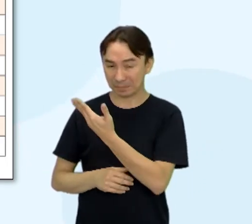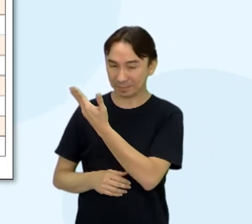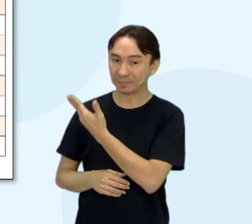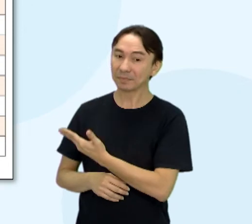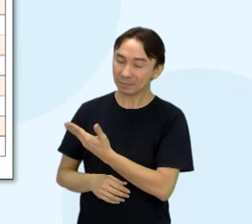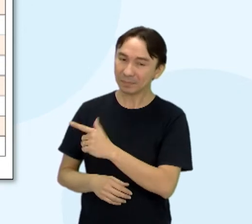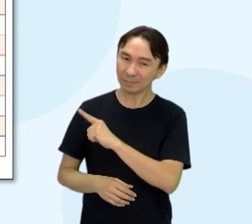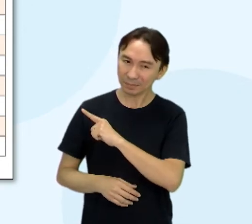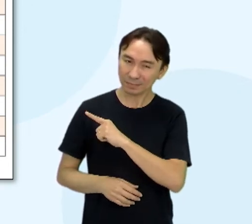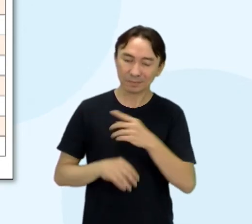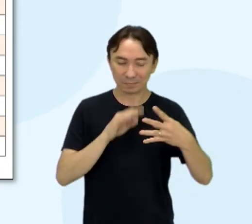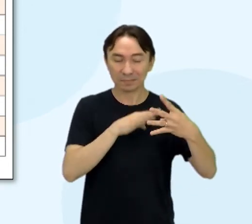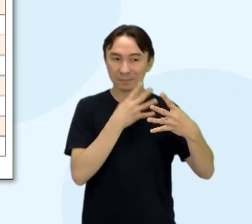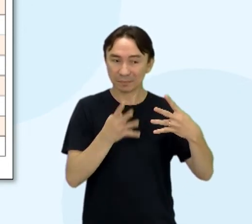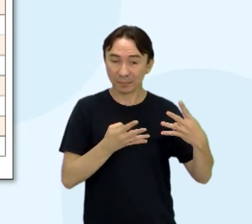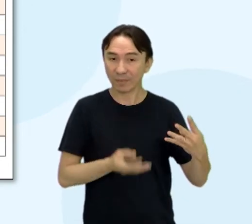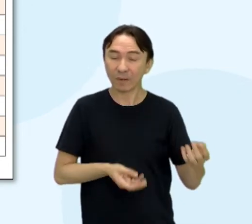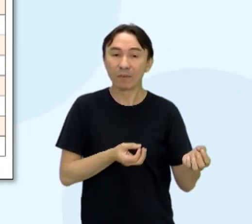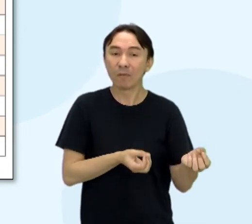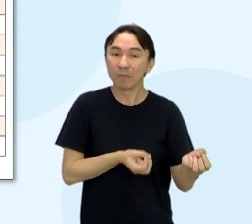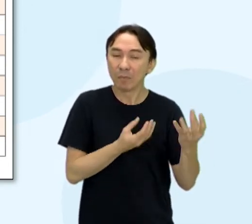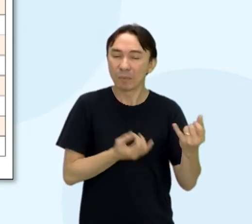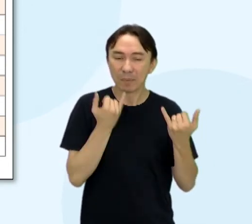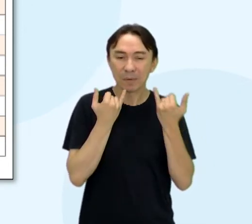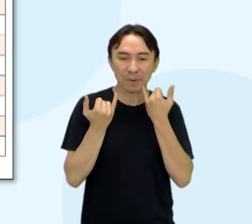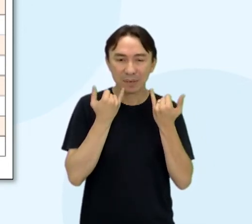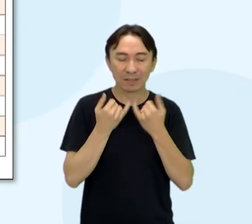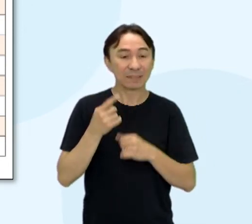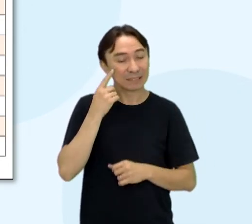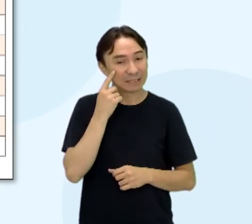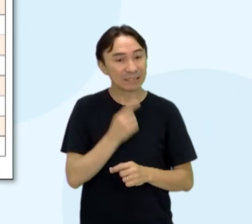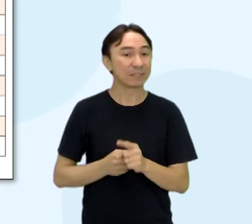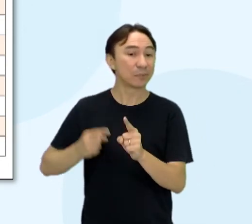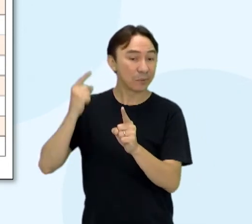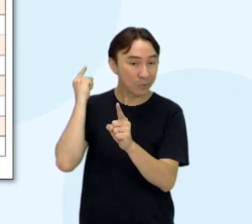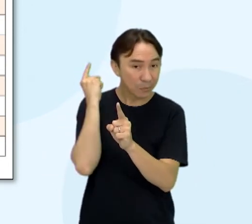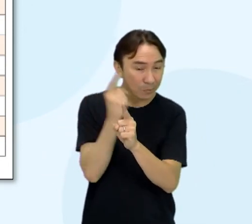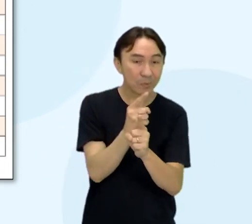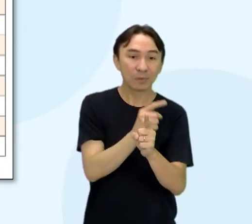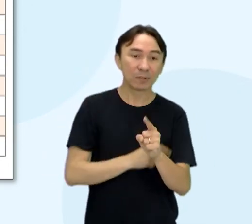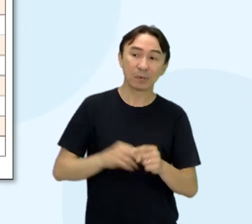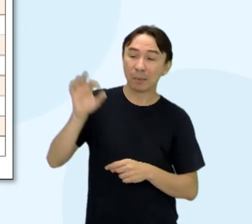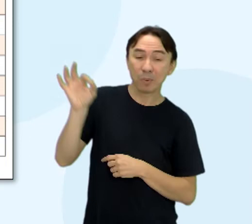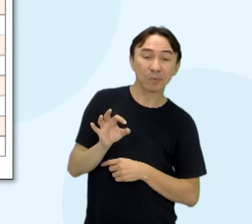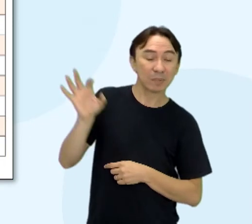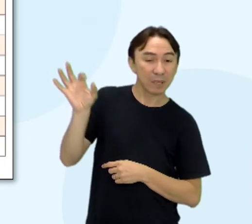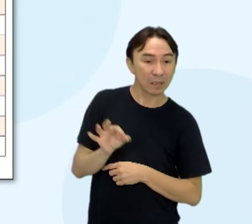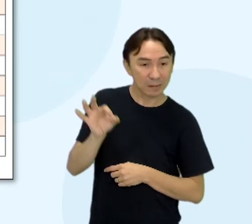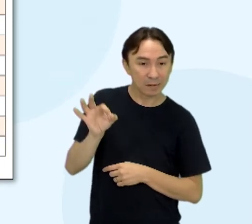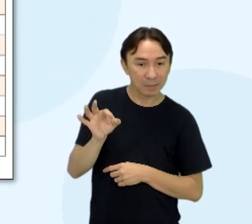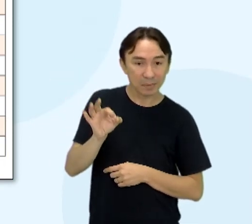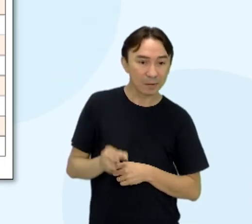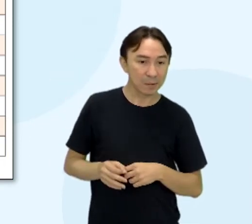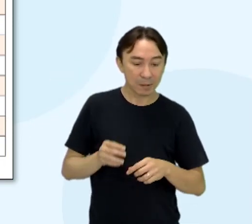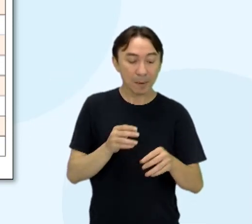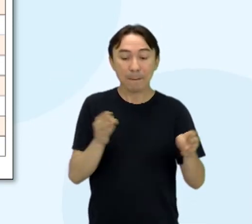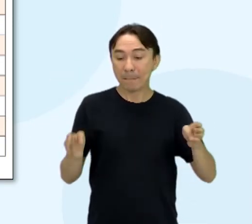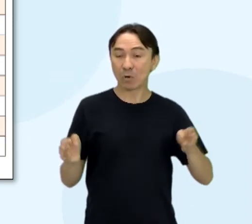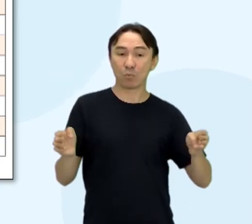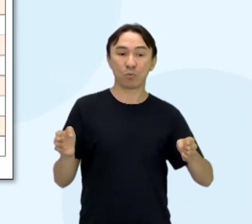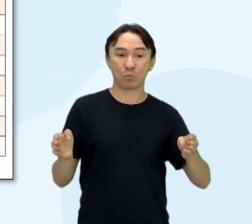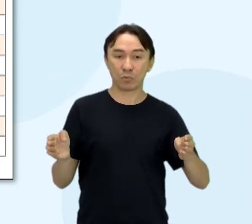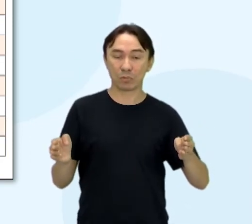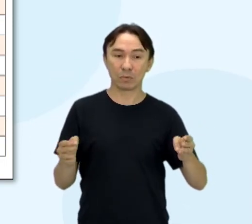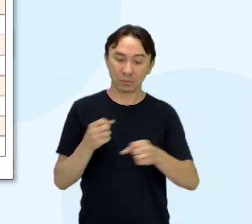informações da tabela, encontre a taxa de variação de desmatamento em que período, professor? Período de 10 anos, tá